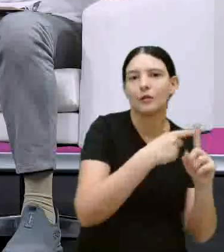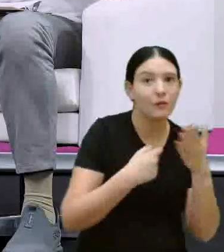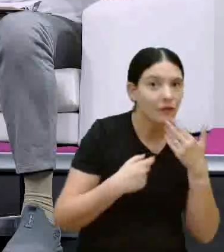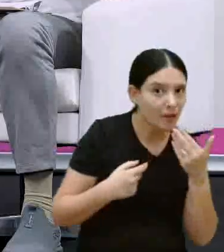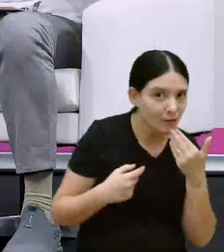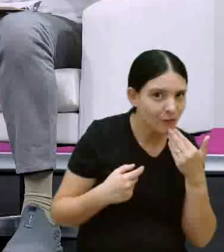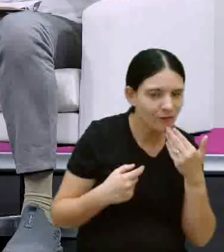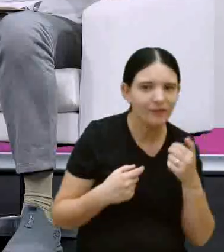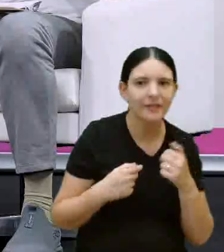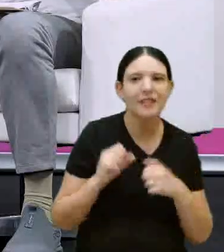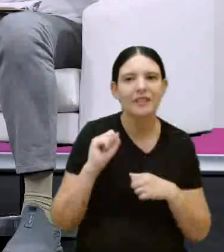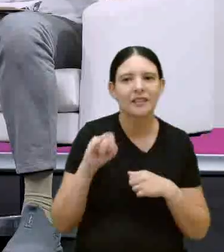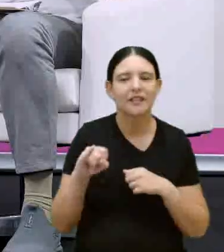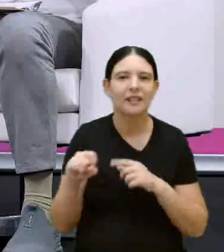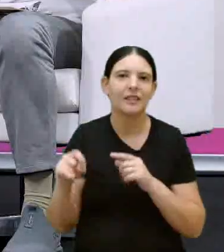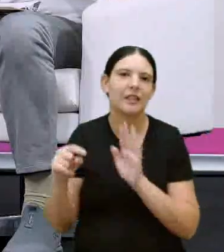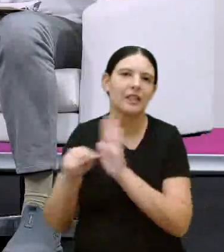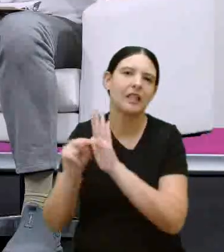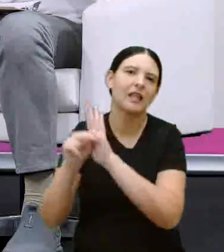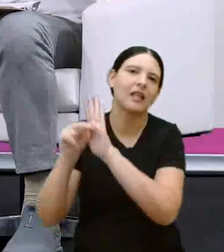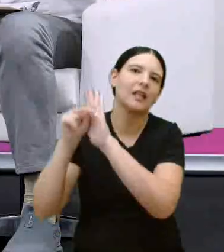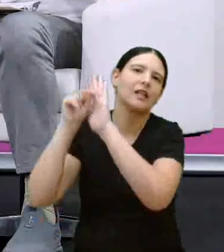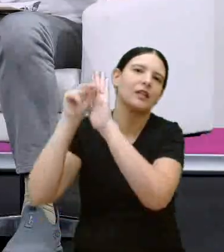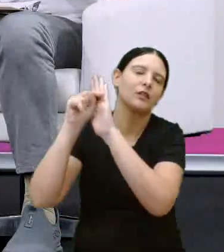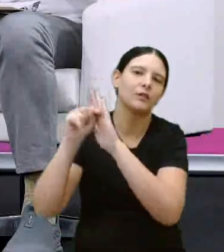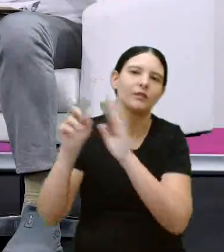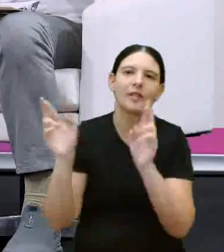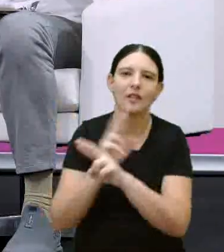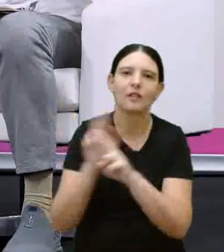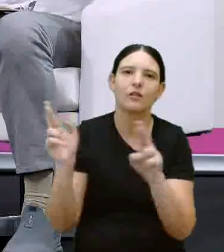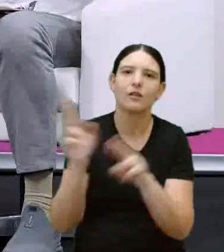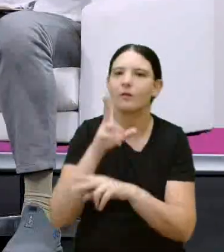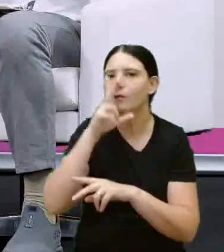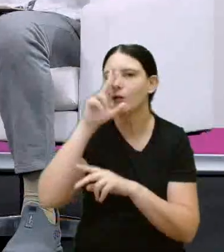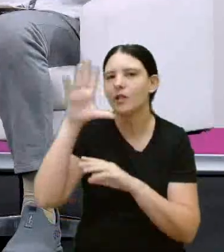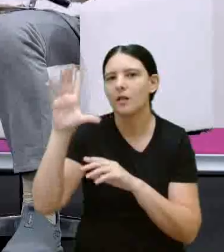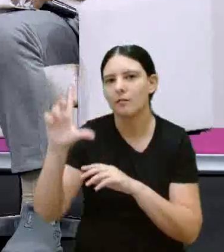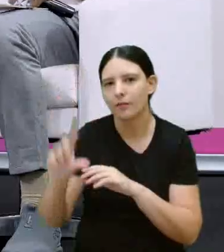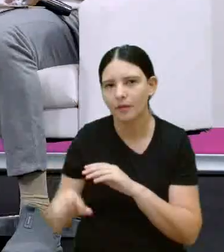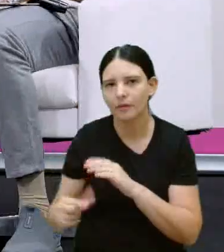acumular negativa, a relação vai perdendo força. Perde força.